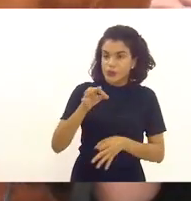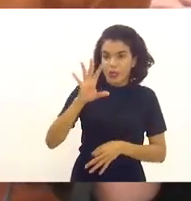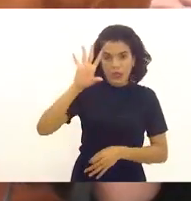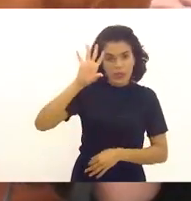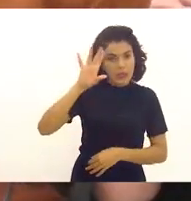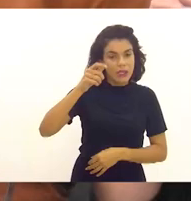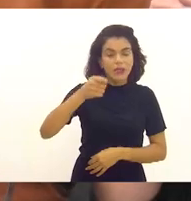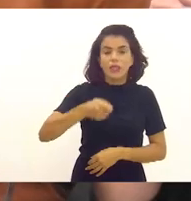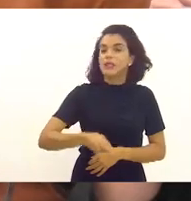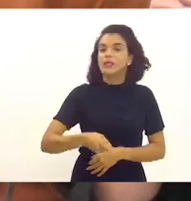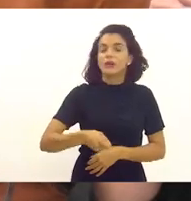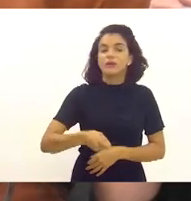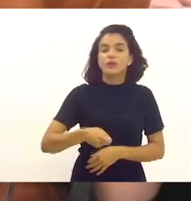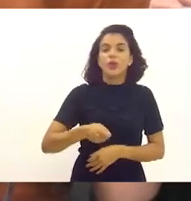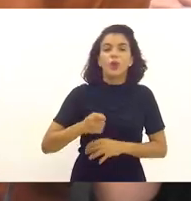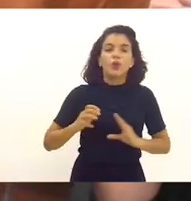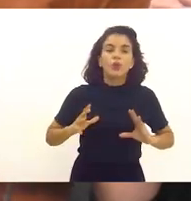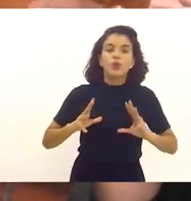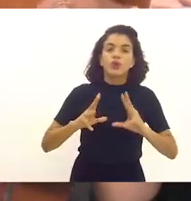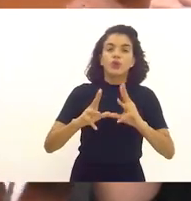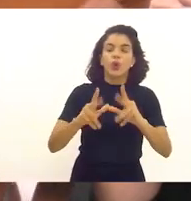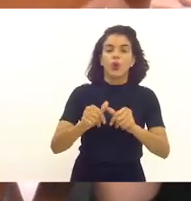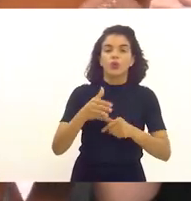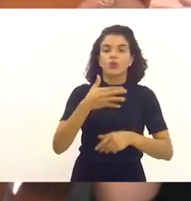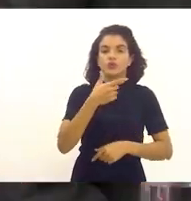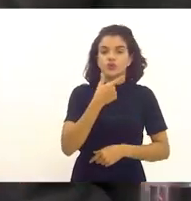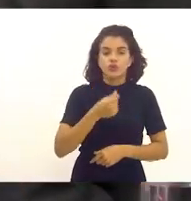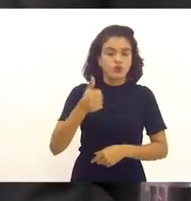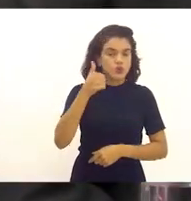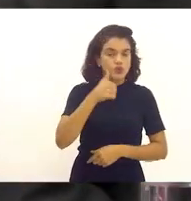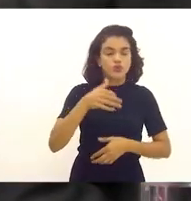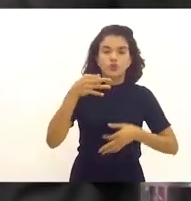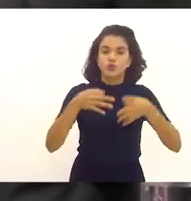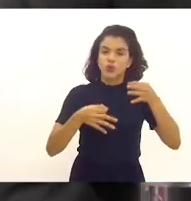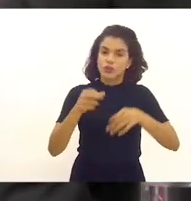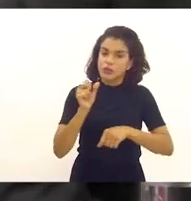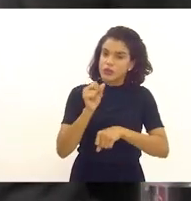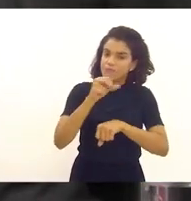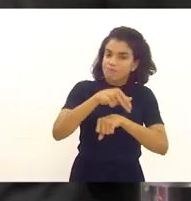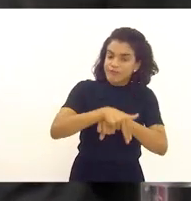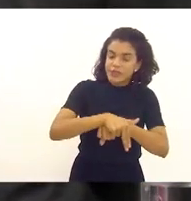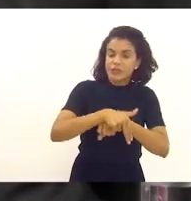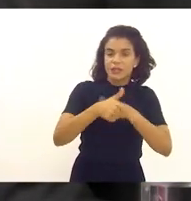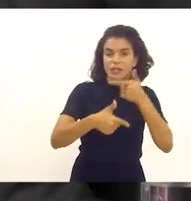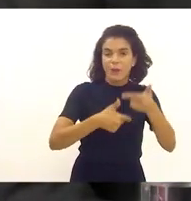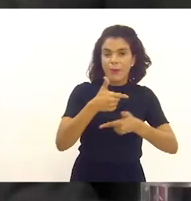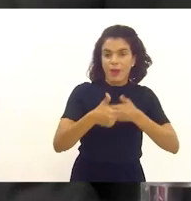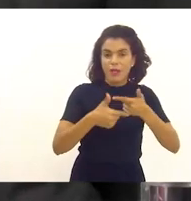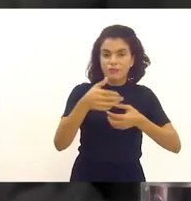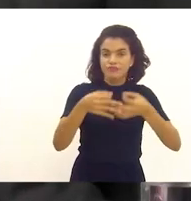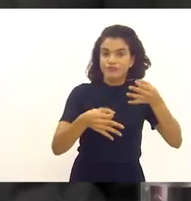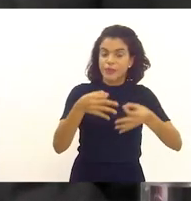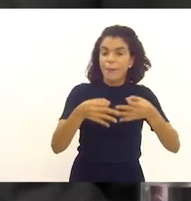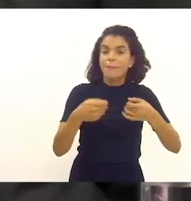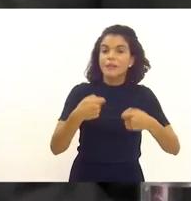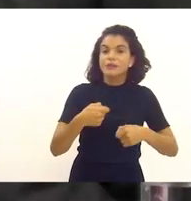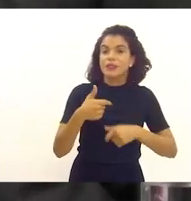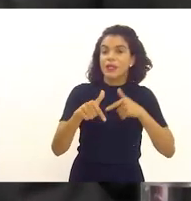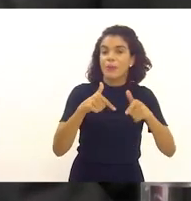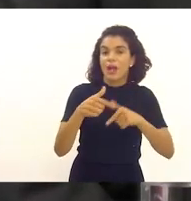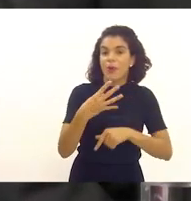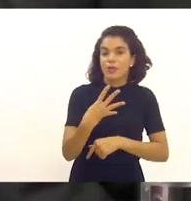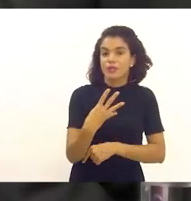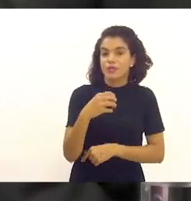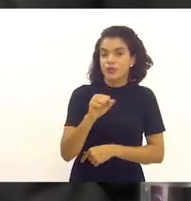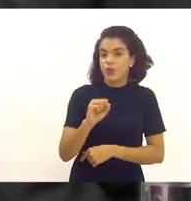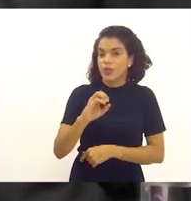que todos os juízes e juízes que ingressam na carreira tem que passar 480 horas fazendo